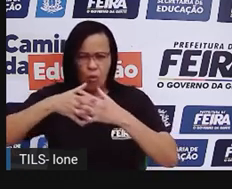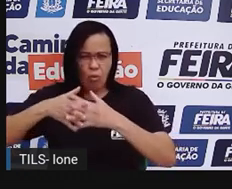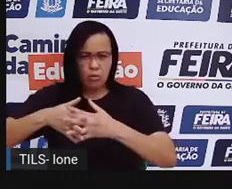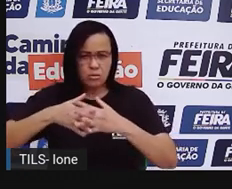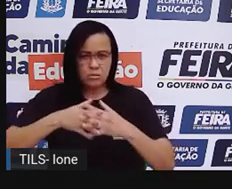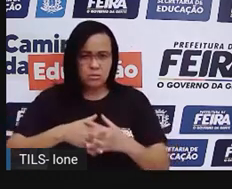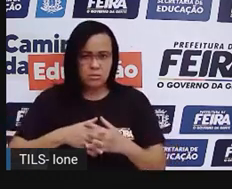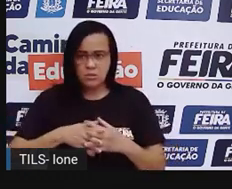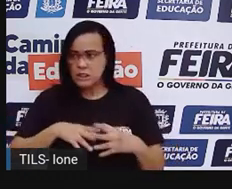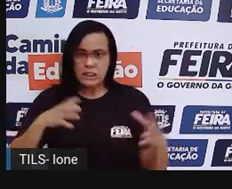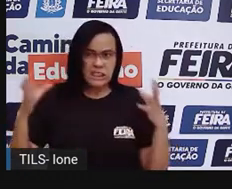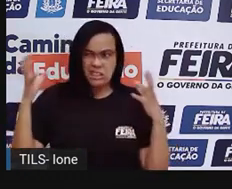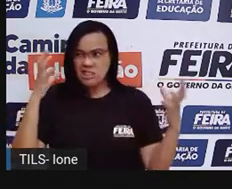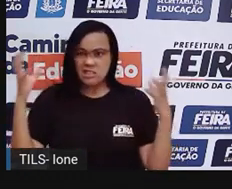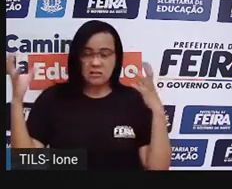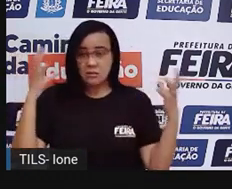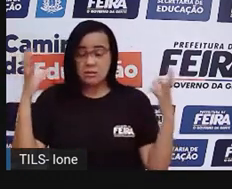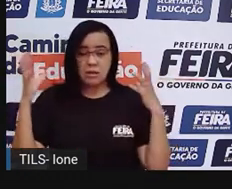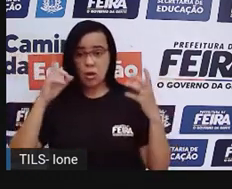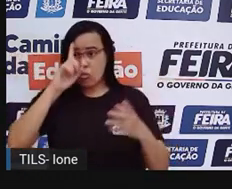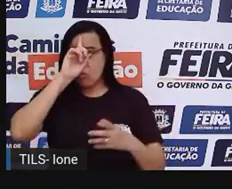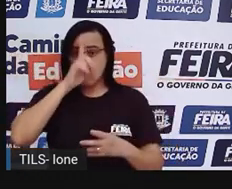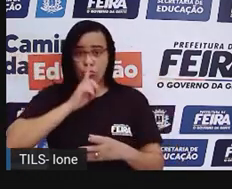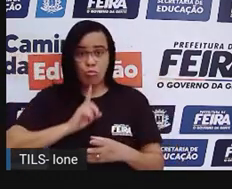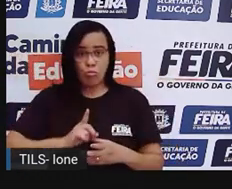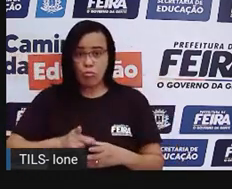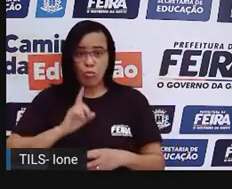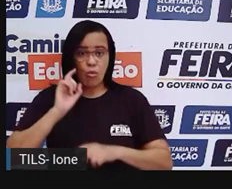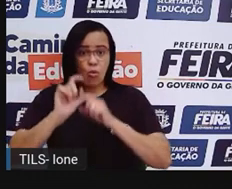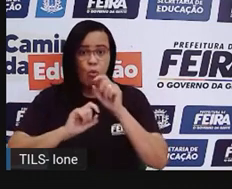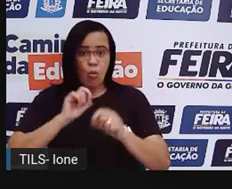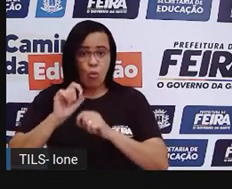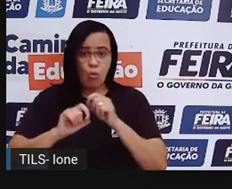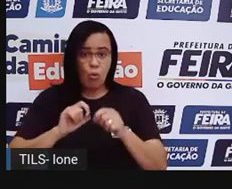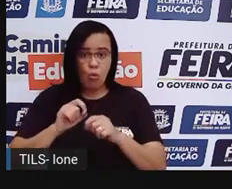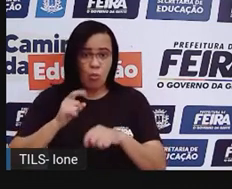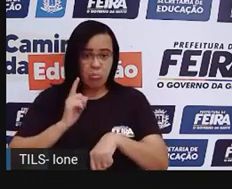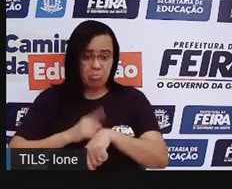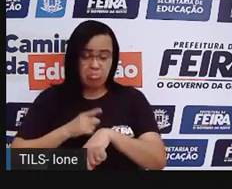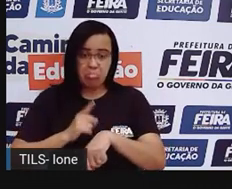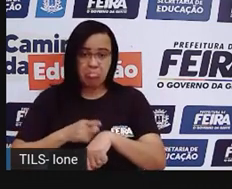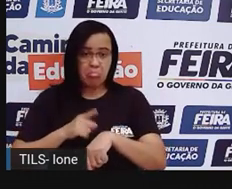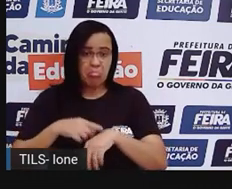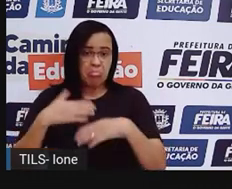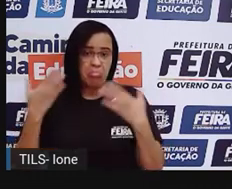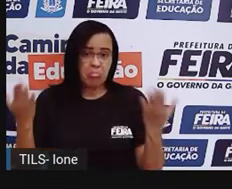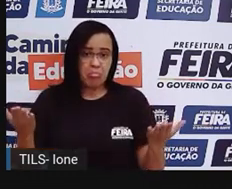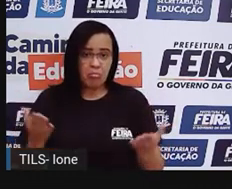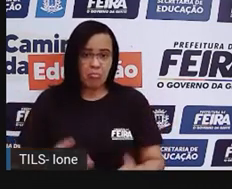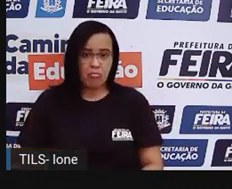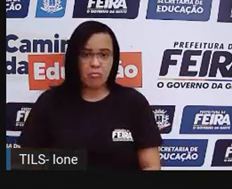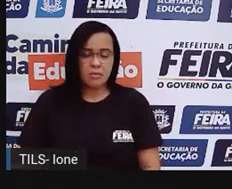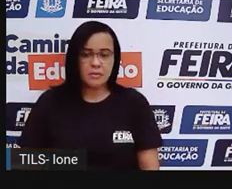aturdido, atordoado. Não sabe muito bem o que lhe passa.